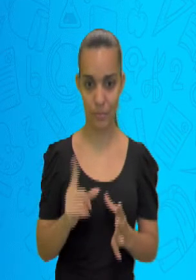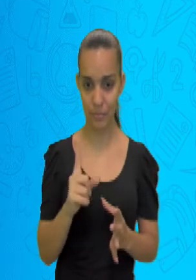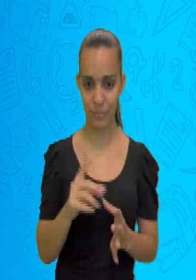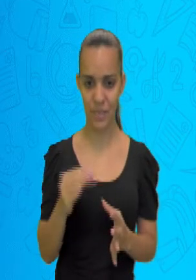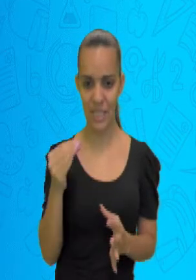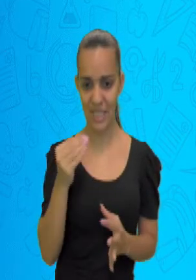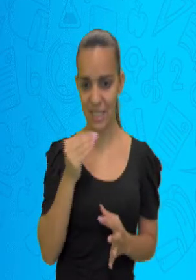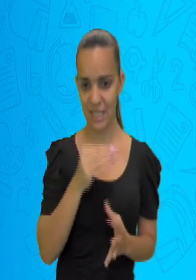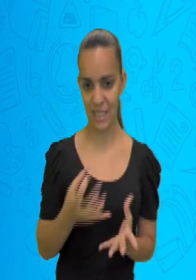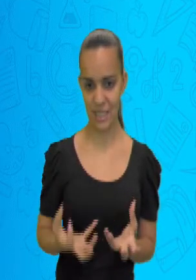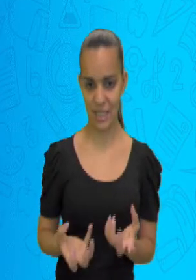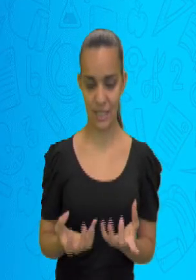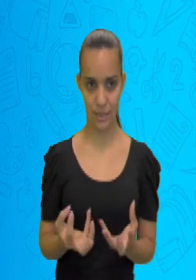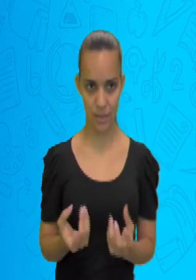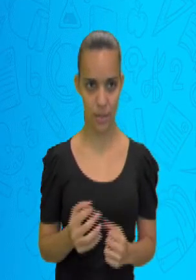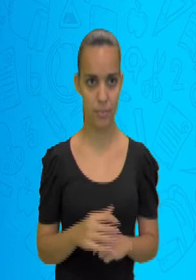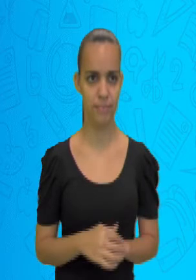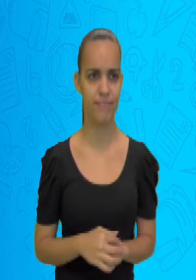queimar.